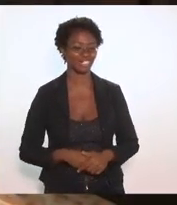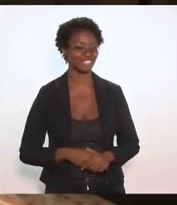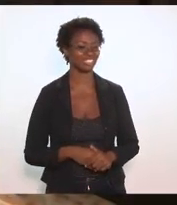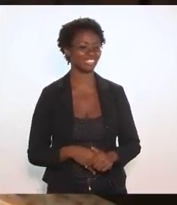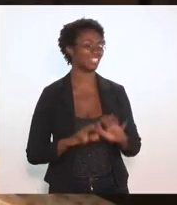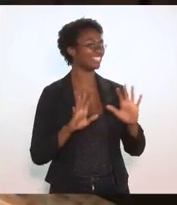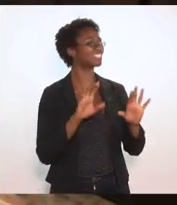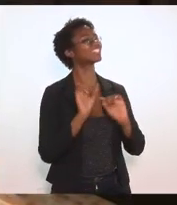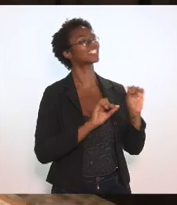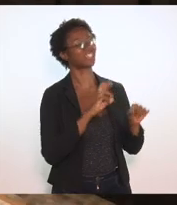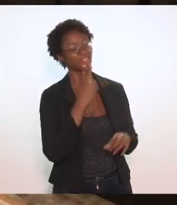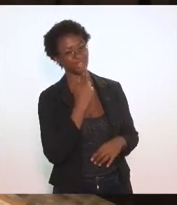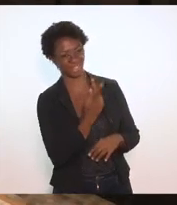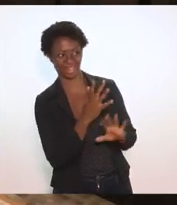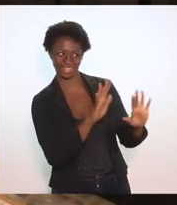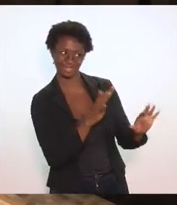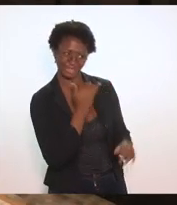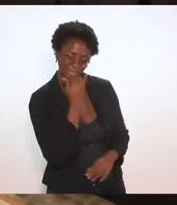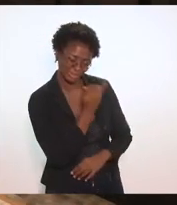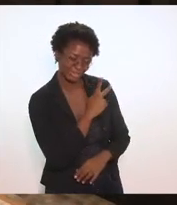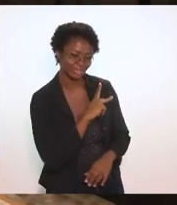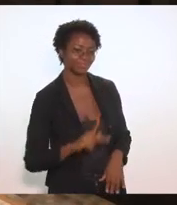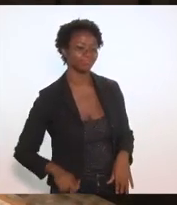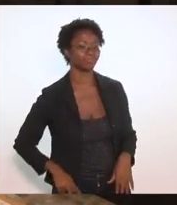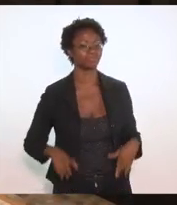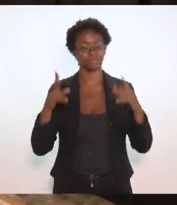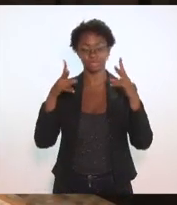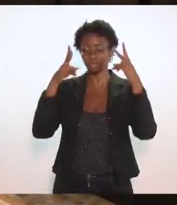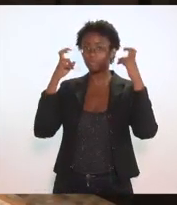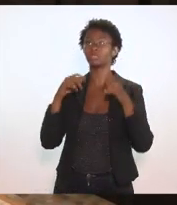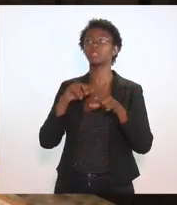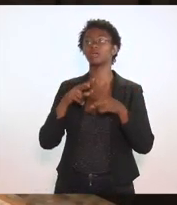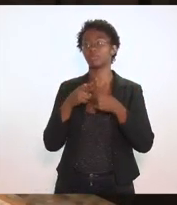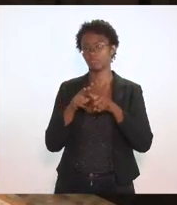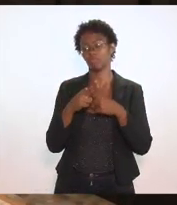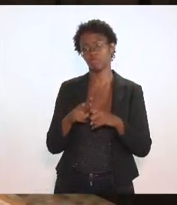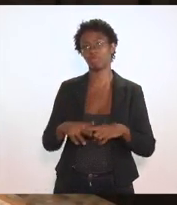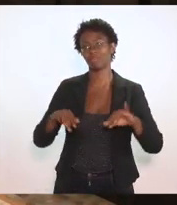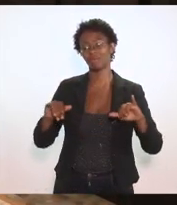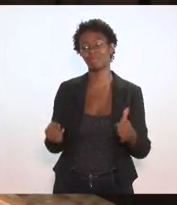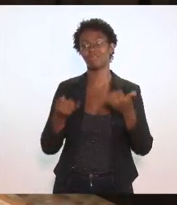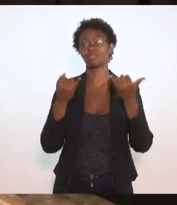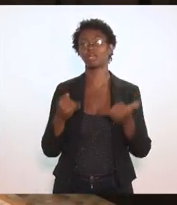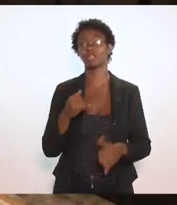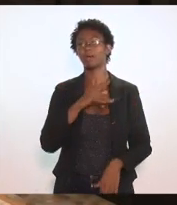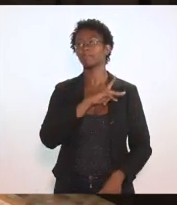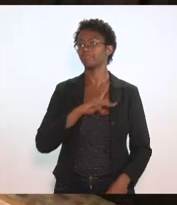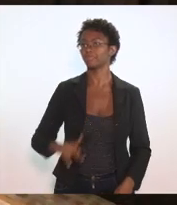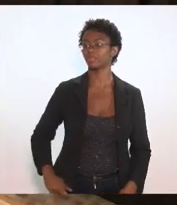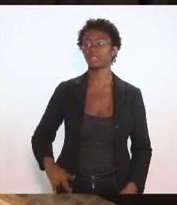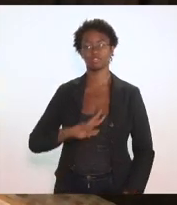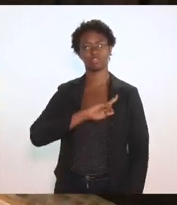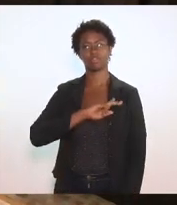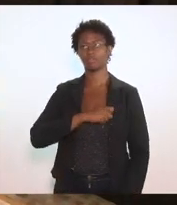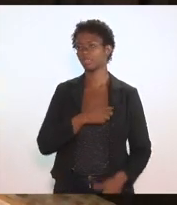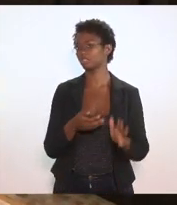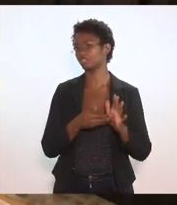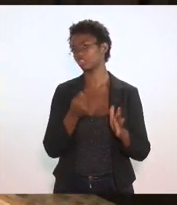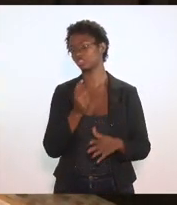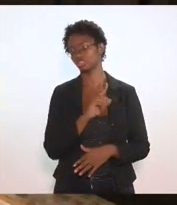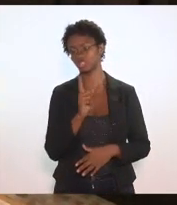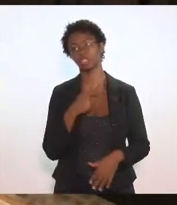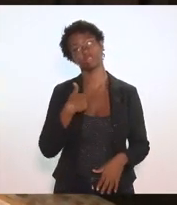eu quero chegar? Eu quero primeiro dizer a Vossa Excelência que eu percebi que as emendas que eu fiz foram aproveitadas. presidente Vargas não será retirado o nome da estação e eu quero